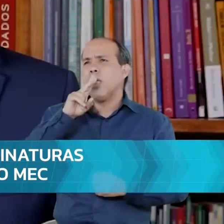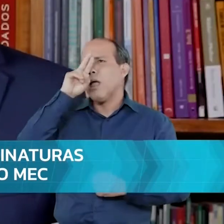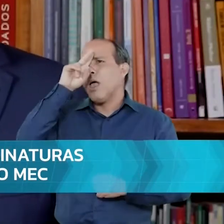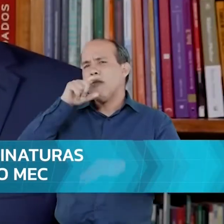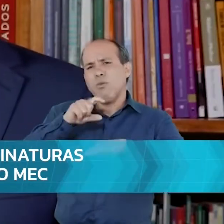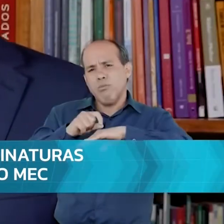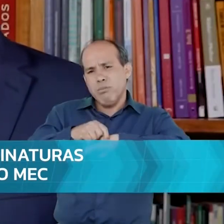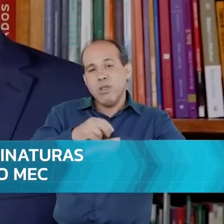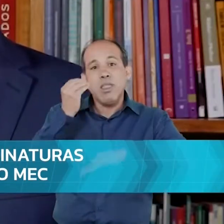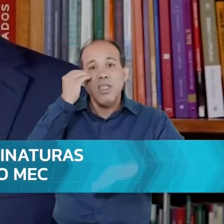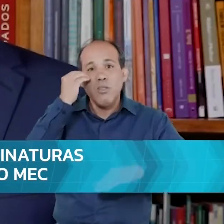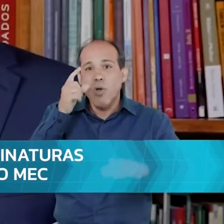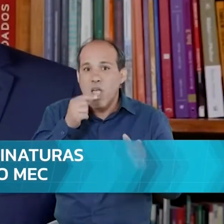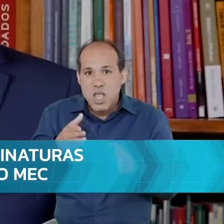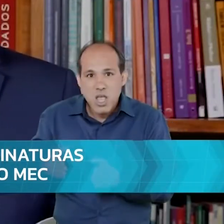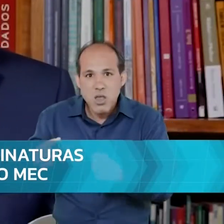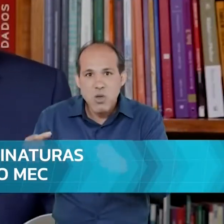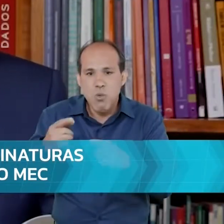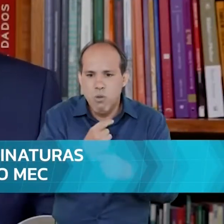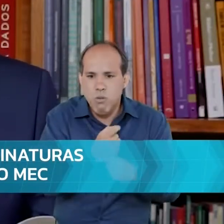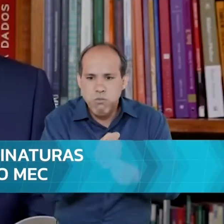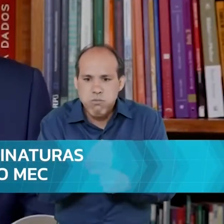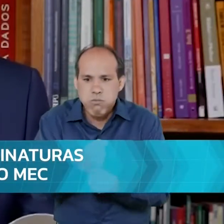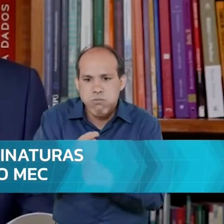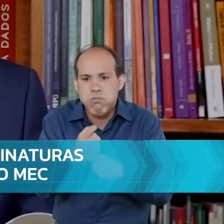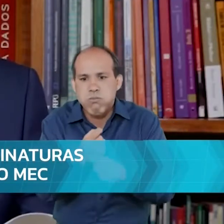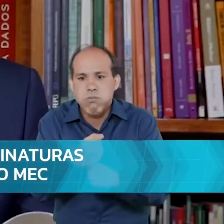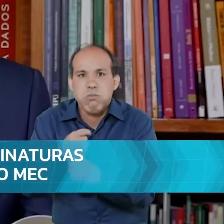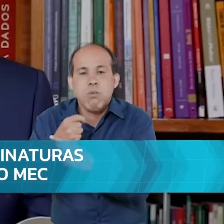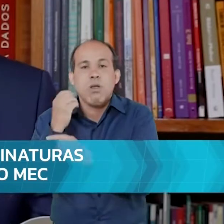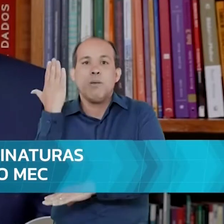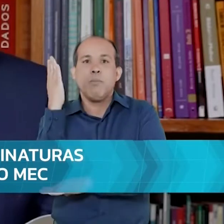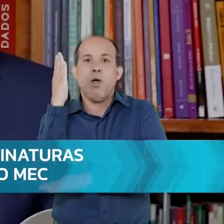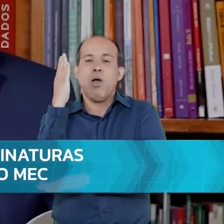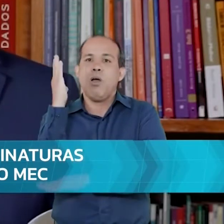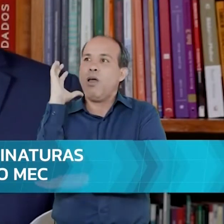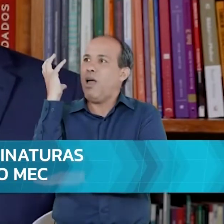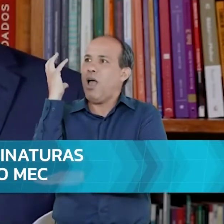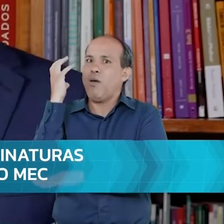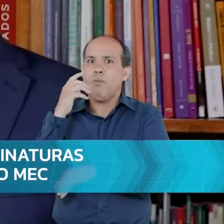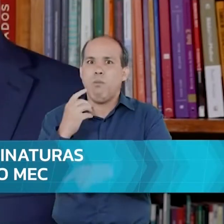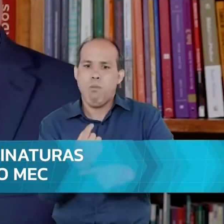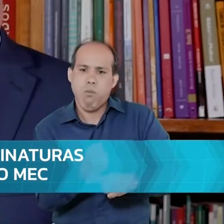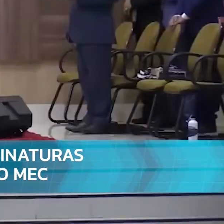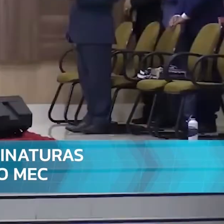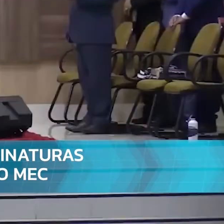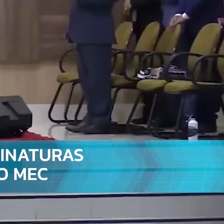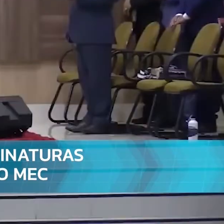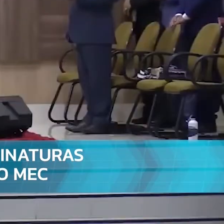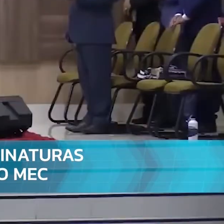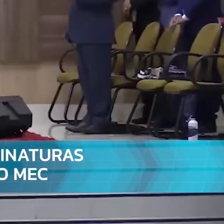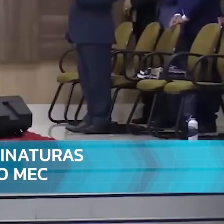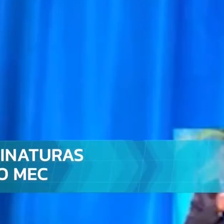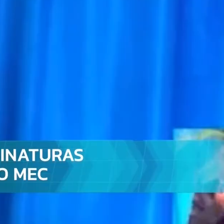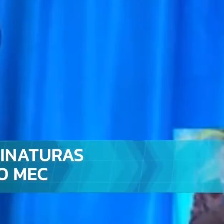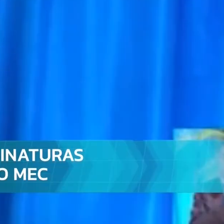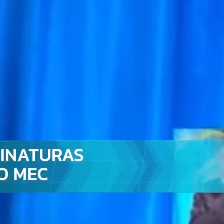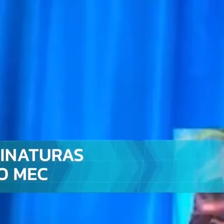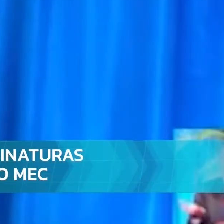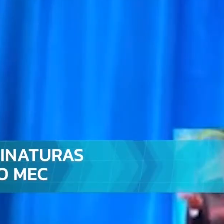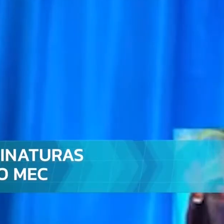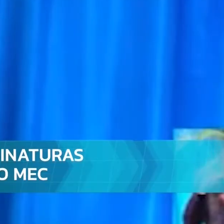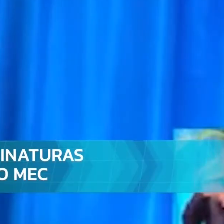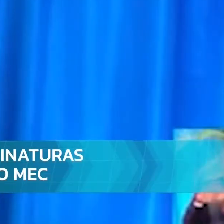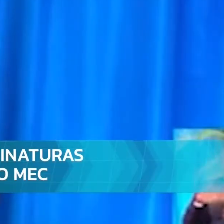qual Milton Ribeiro falava em liberar verbas da pasta por indicação de dois pastores, Gilmar Santos e